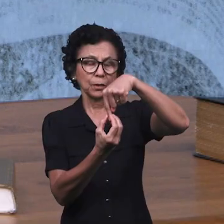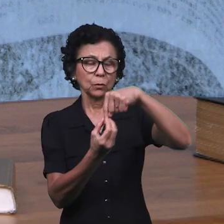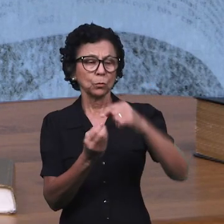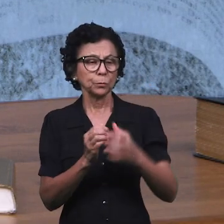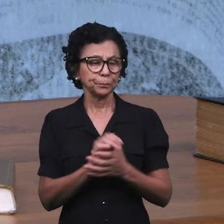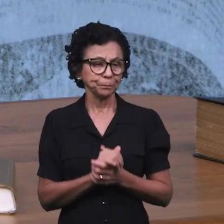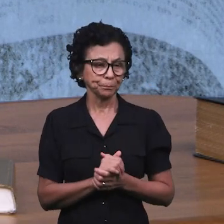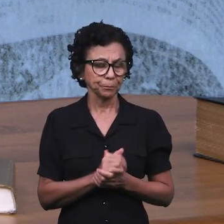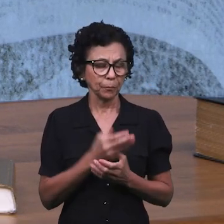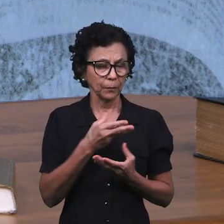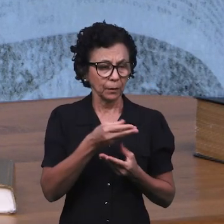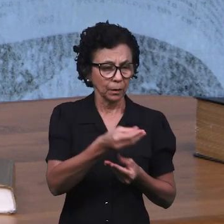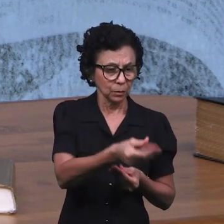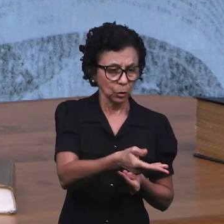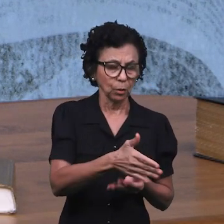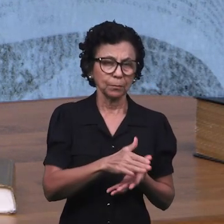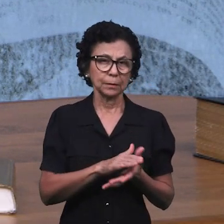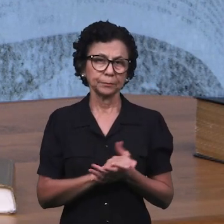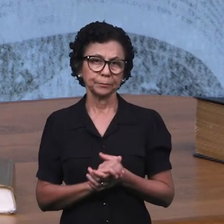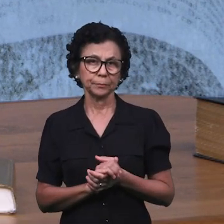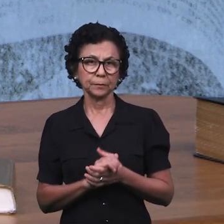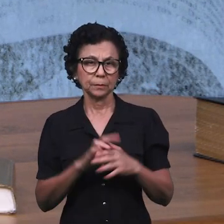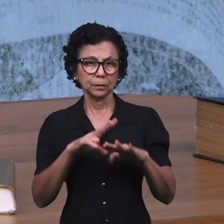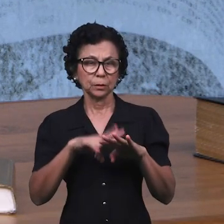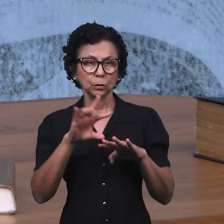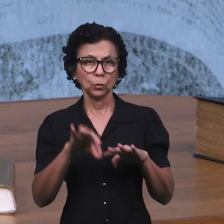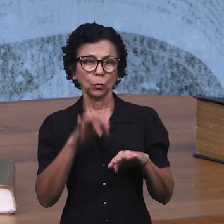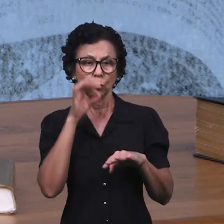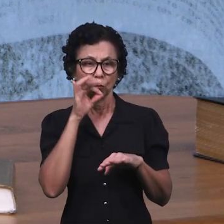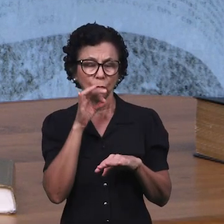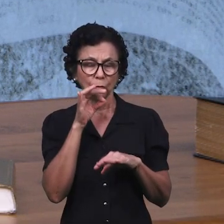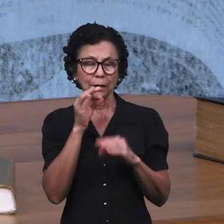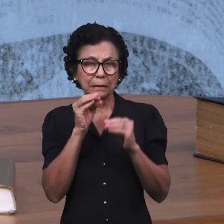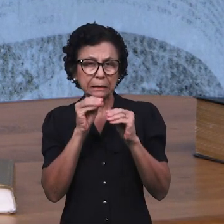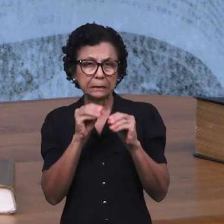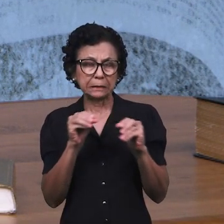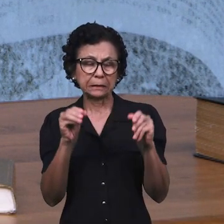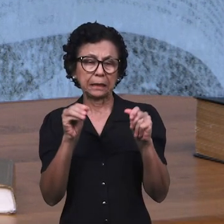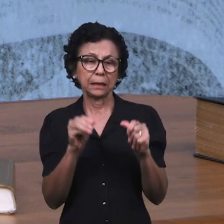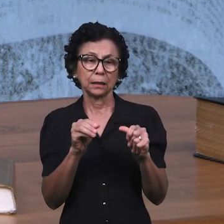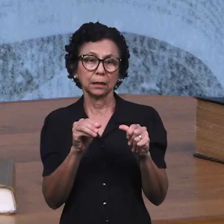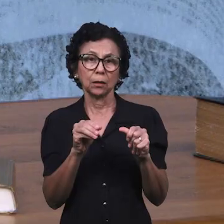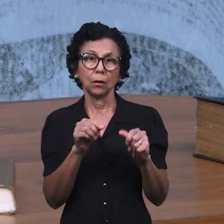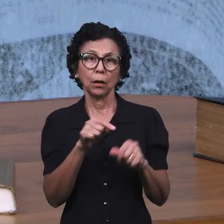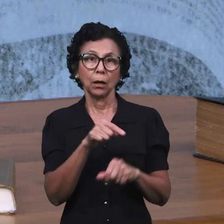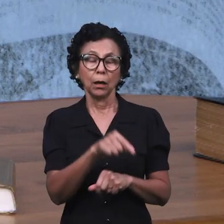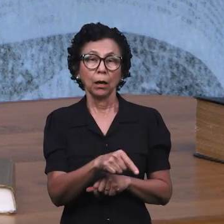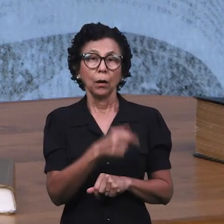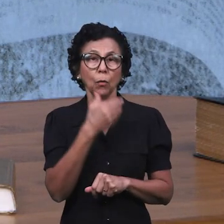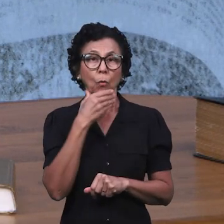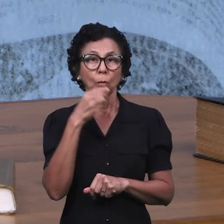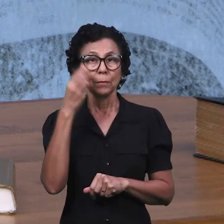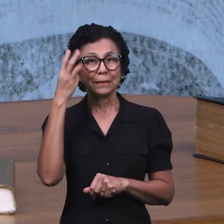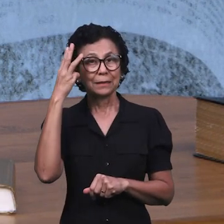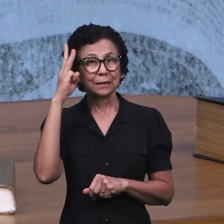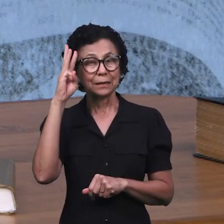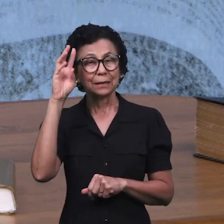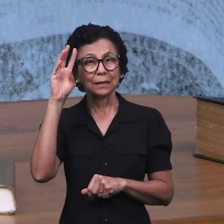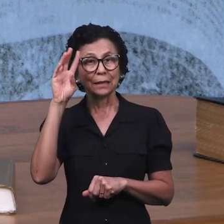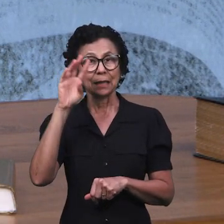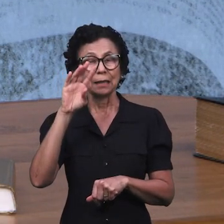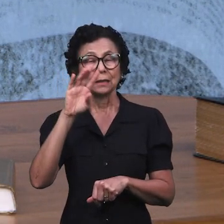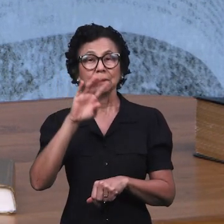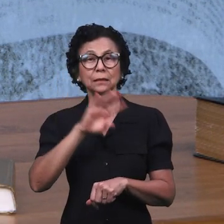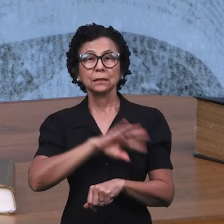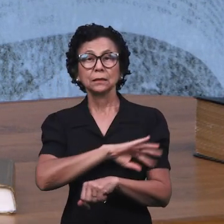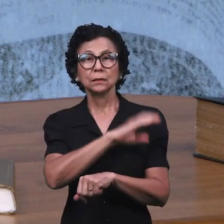e comeu, e voltou-lhe o seu espírito, porque havia 3 dias e 3 noites que não tinha comido